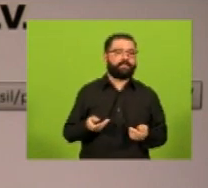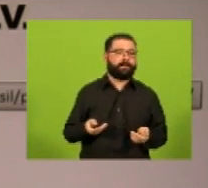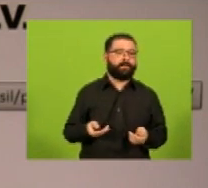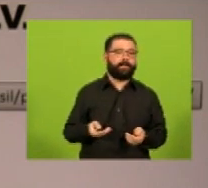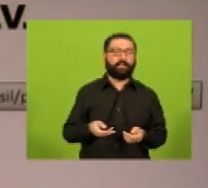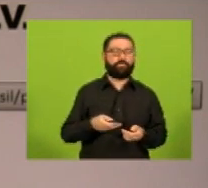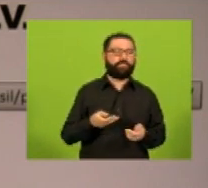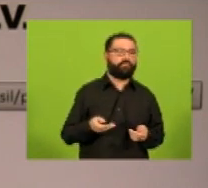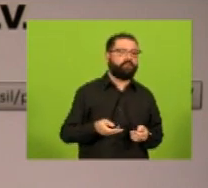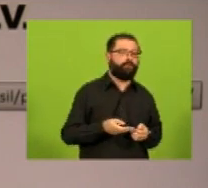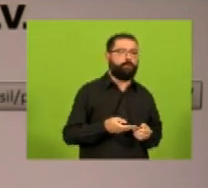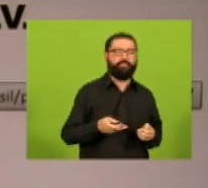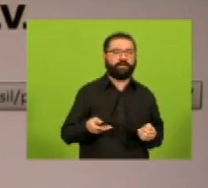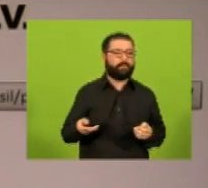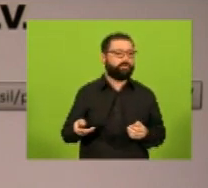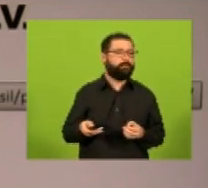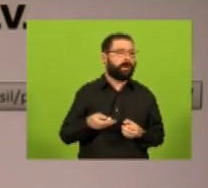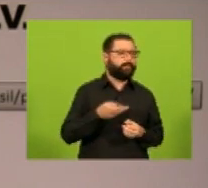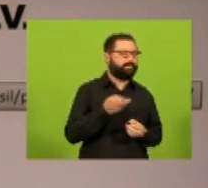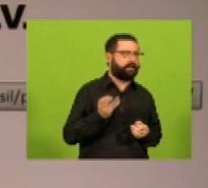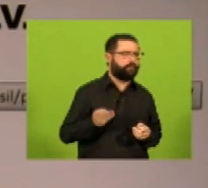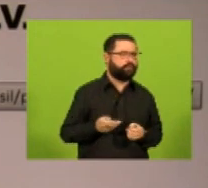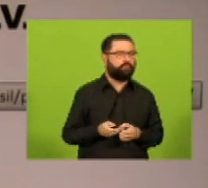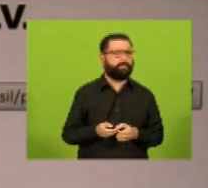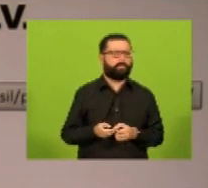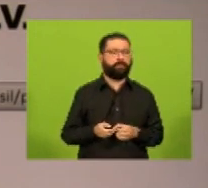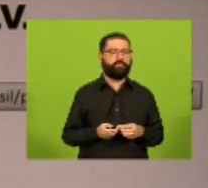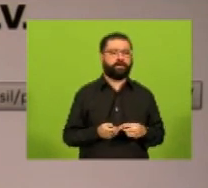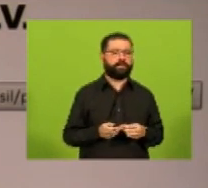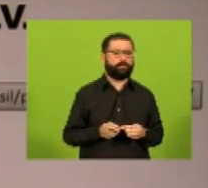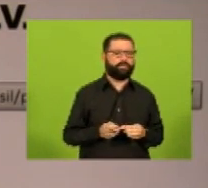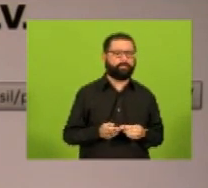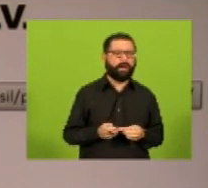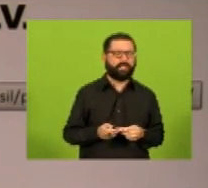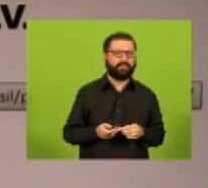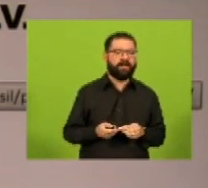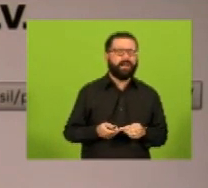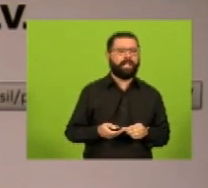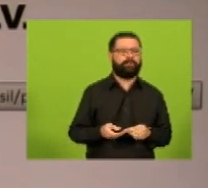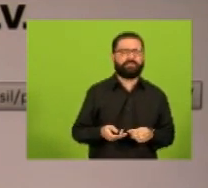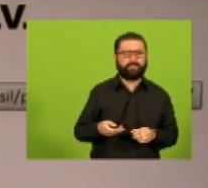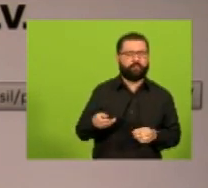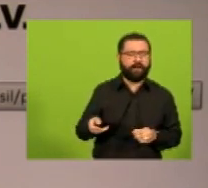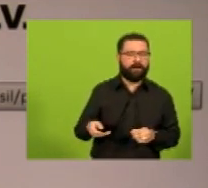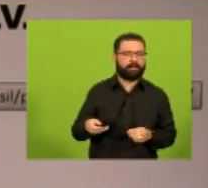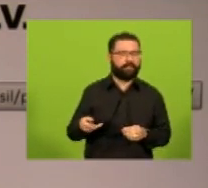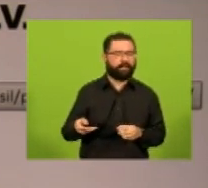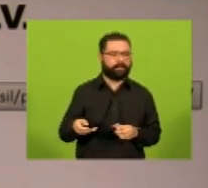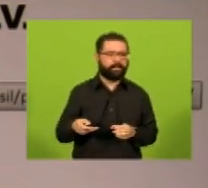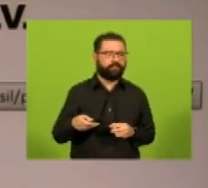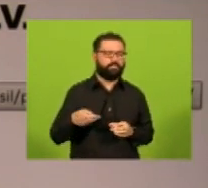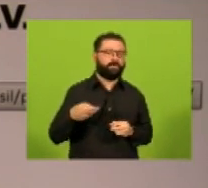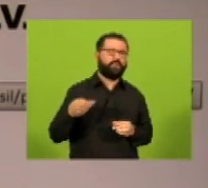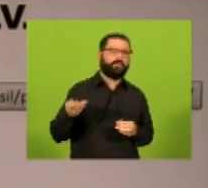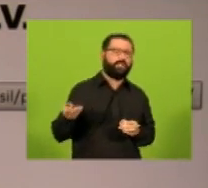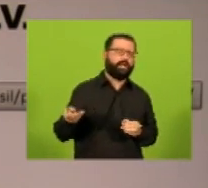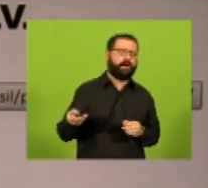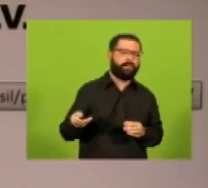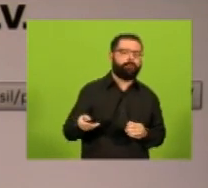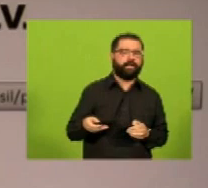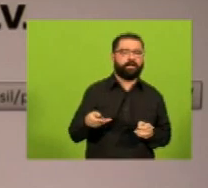da distância que ela tem que estar do chão se for o pulverizador de barras. Esse aí eu escolhi um bico para pulverizador de barras. Ali você tem 40,